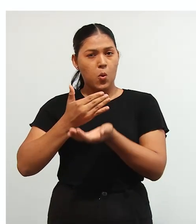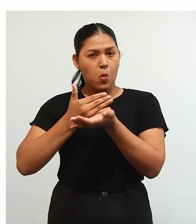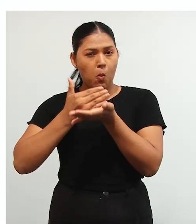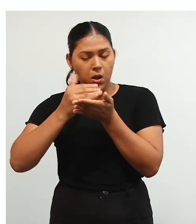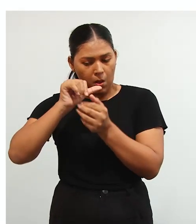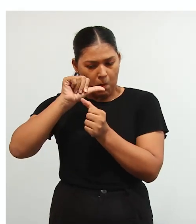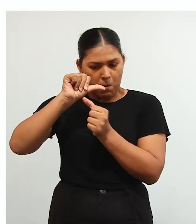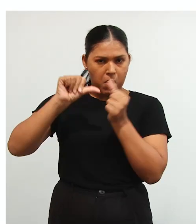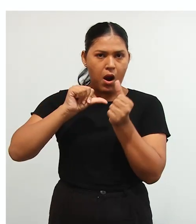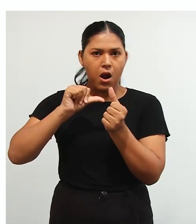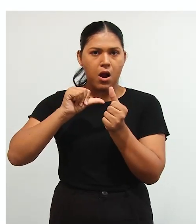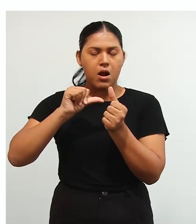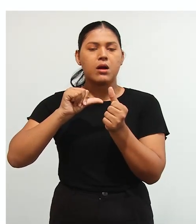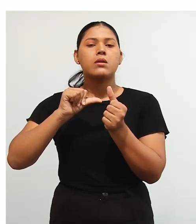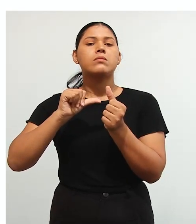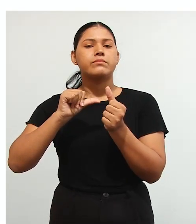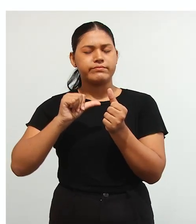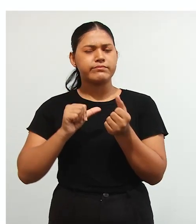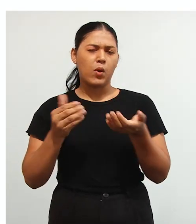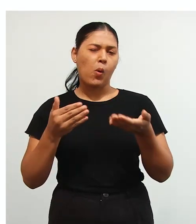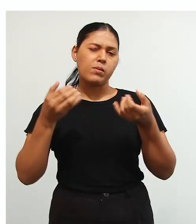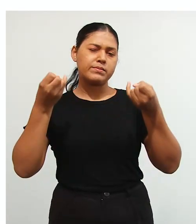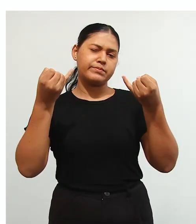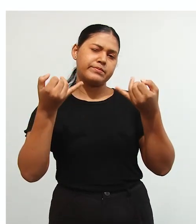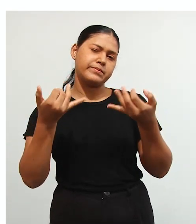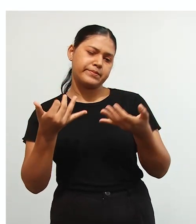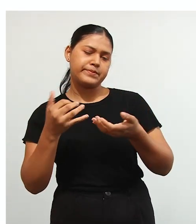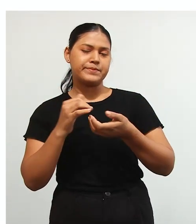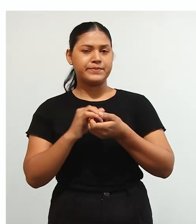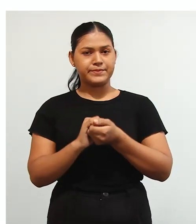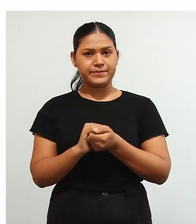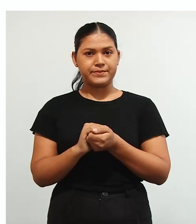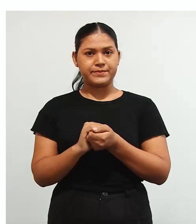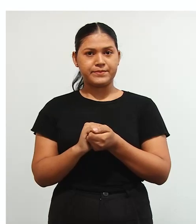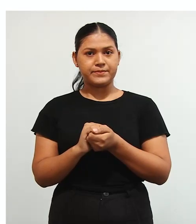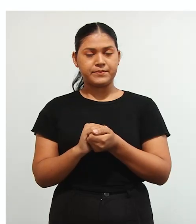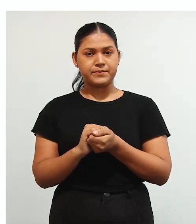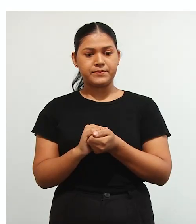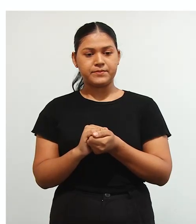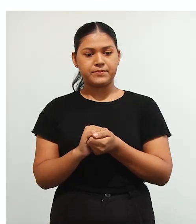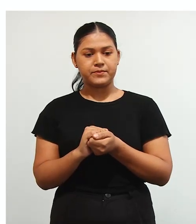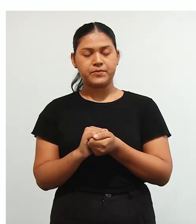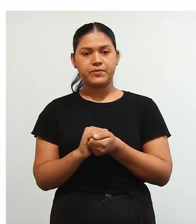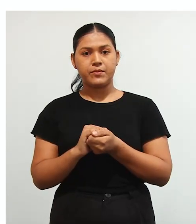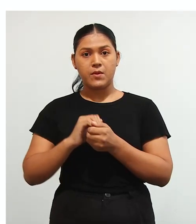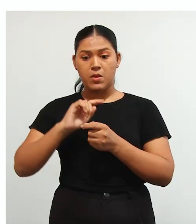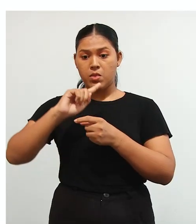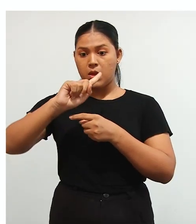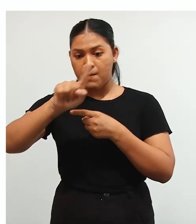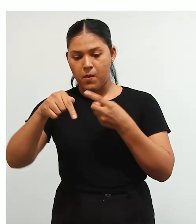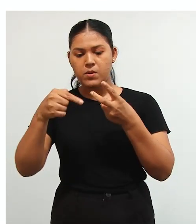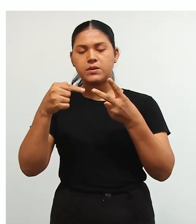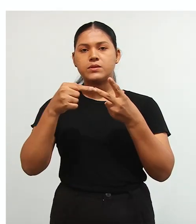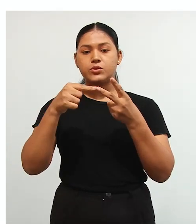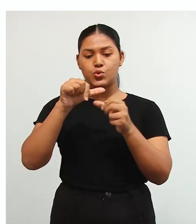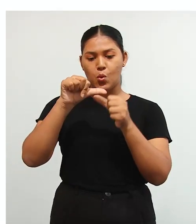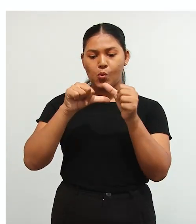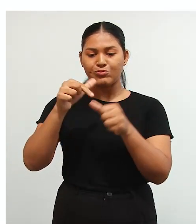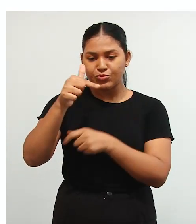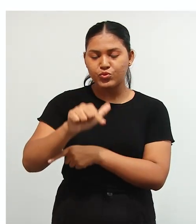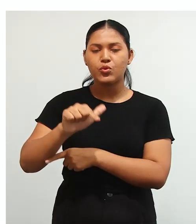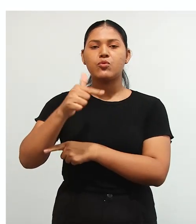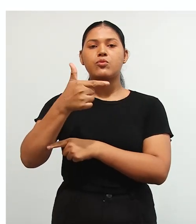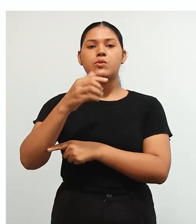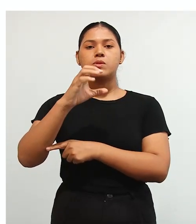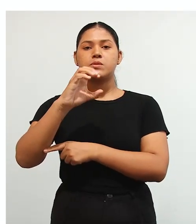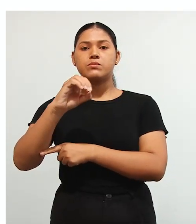primeira alteração do ponto de vista do debate que a gente está tratando aqui. A outra modificação é em 2008. Então, em